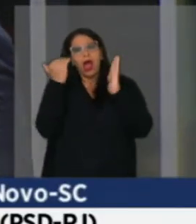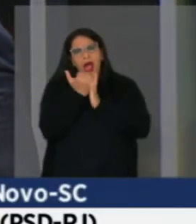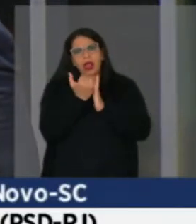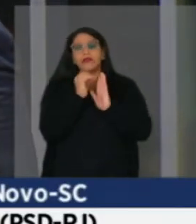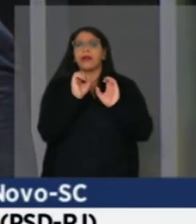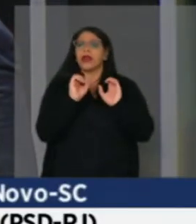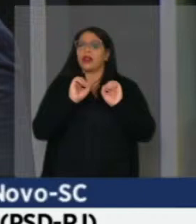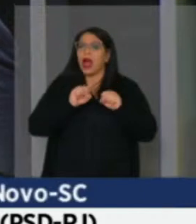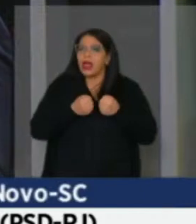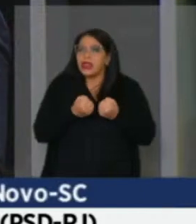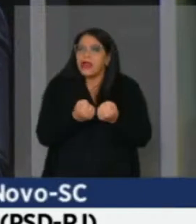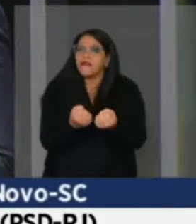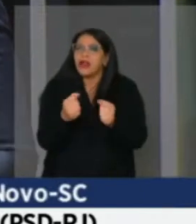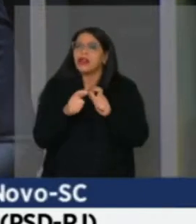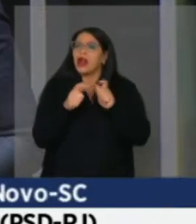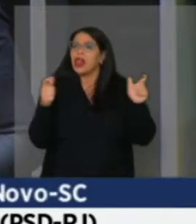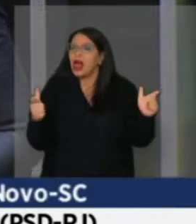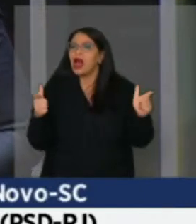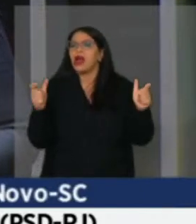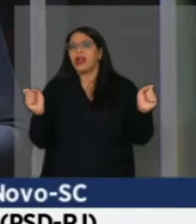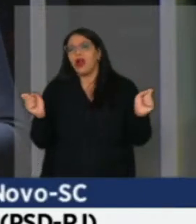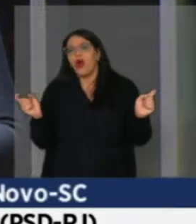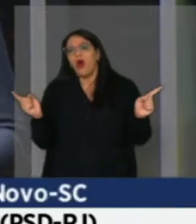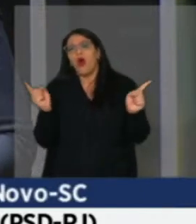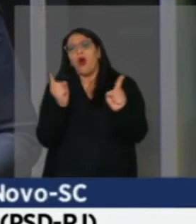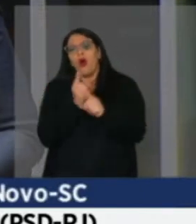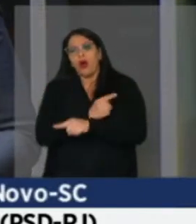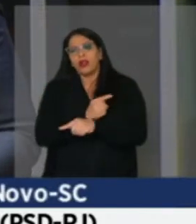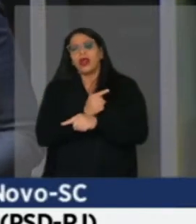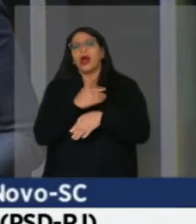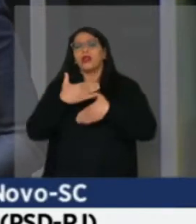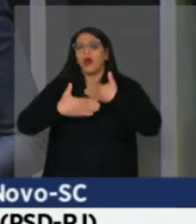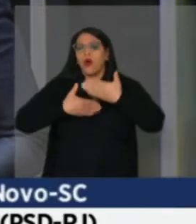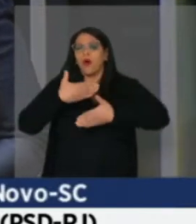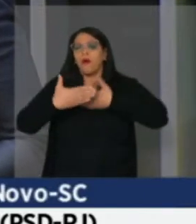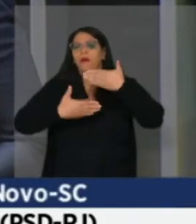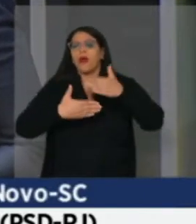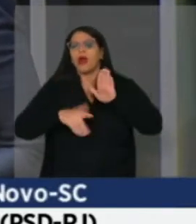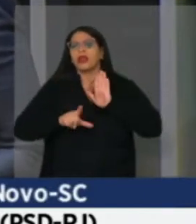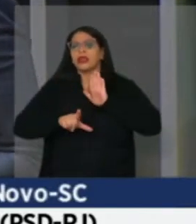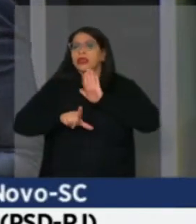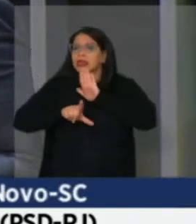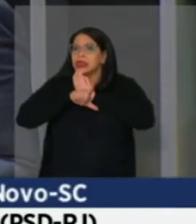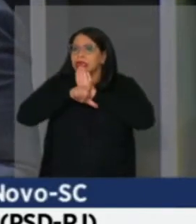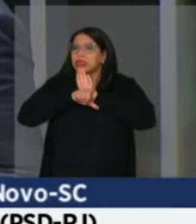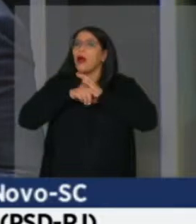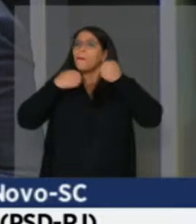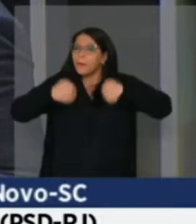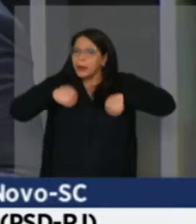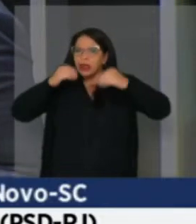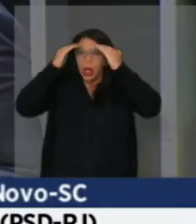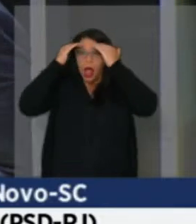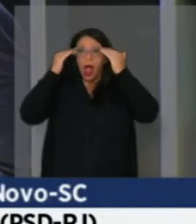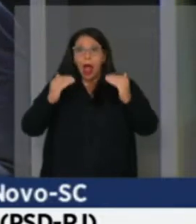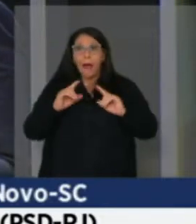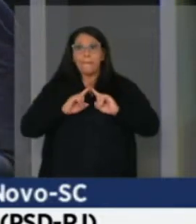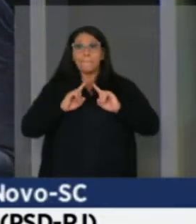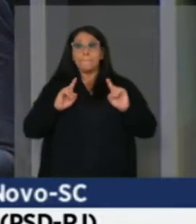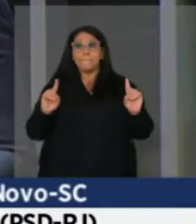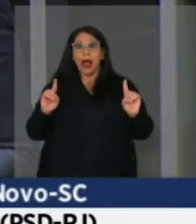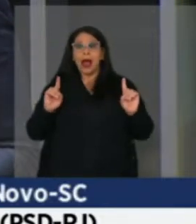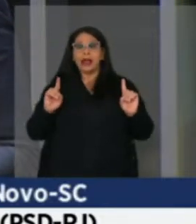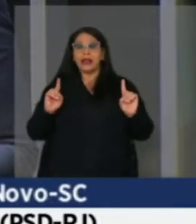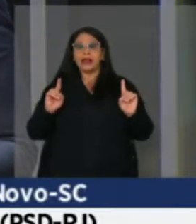defesa, o contraditório, o devido processo legal. No entanto, esse